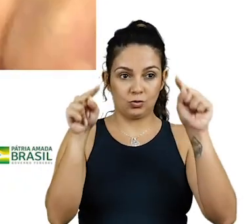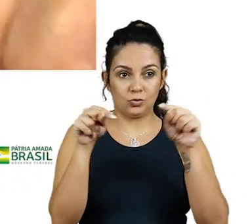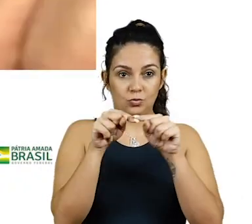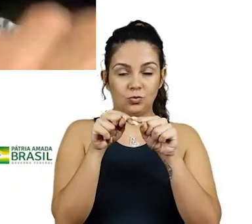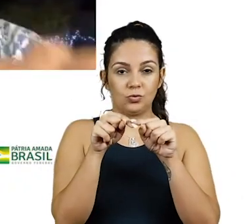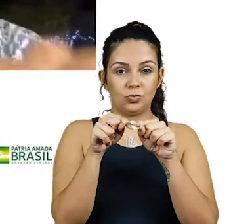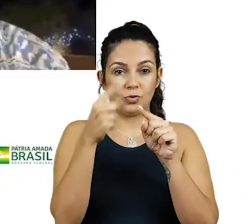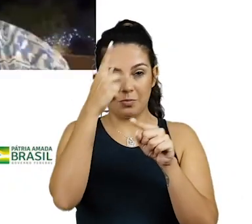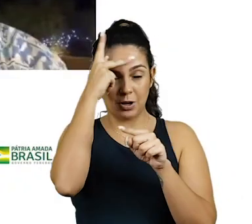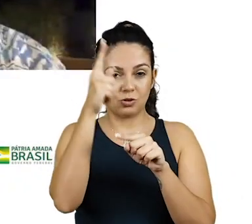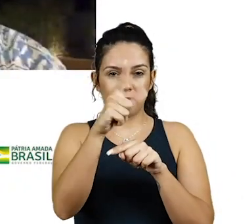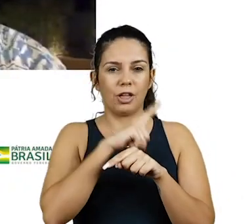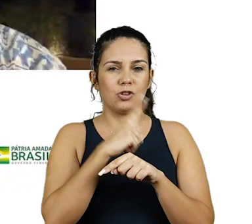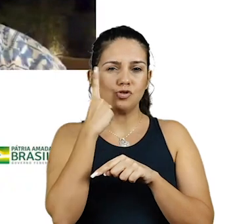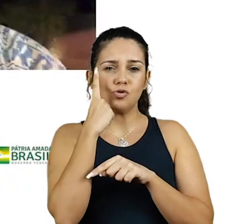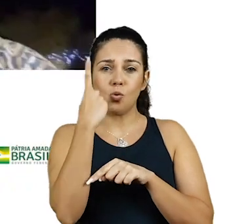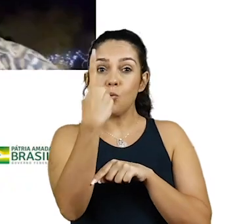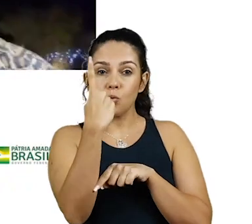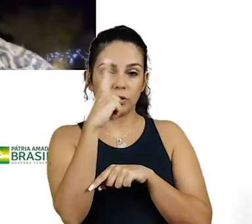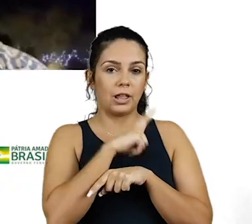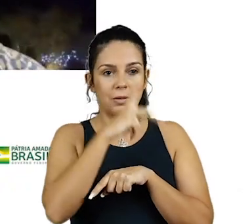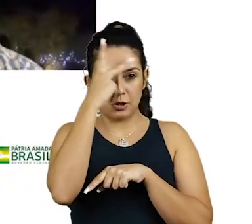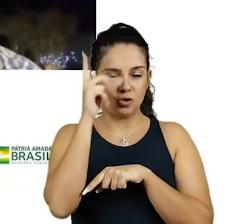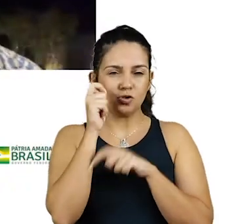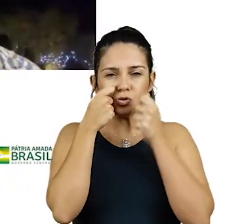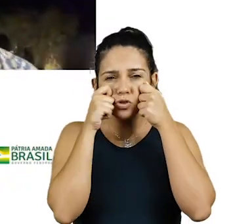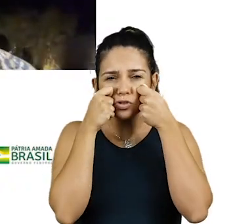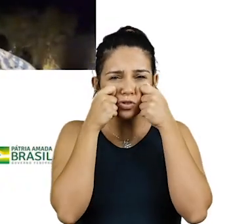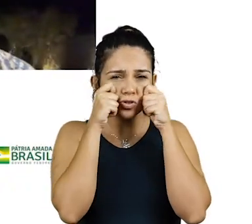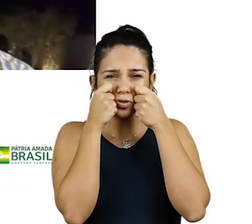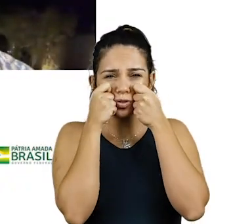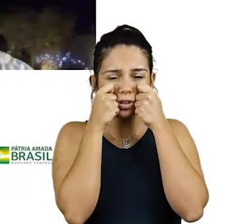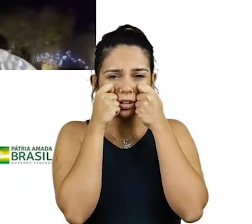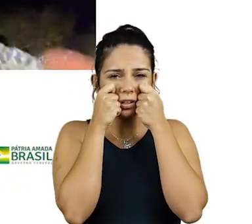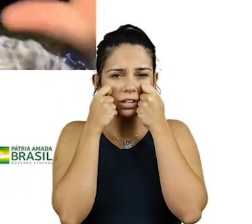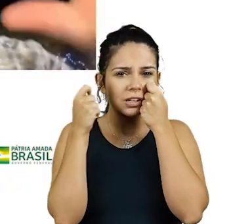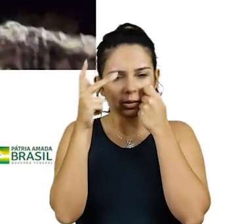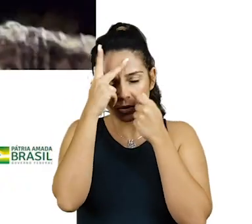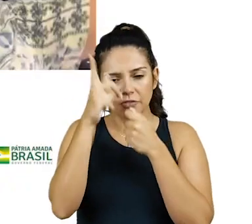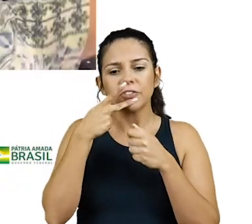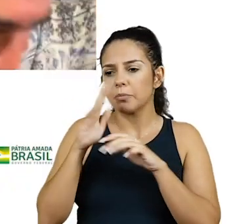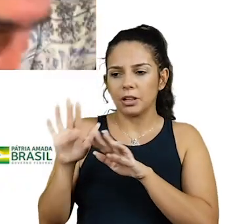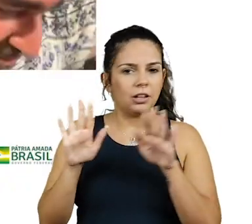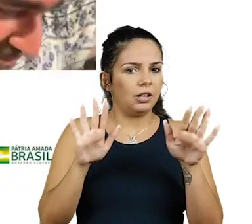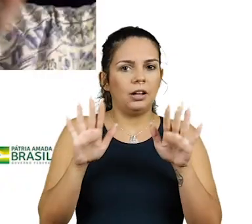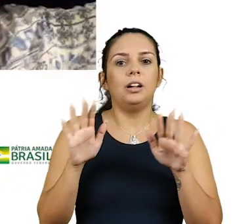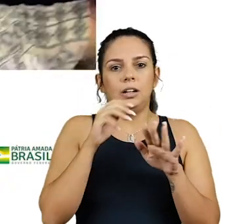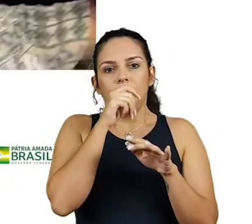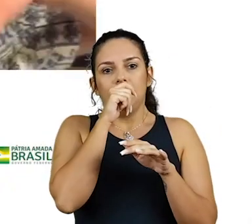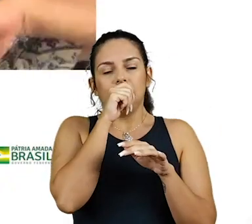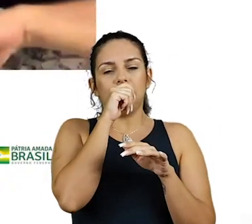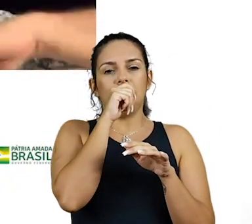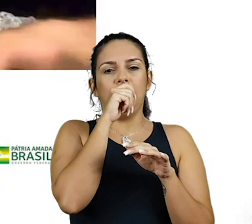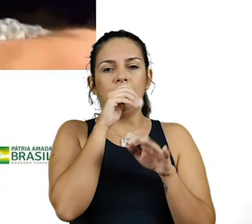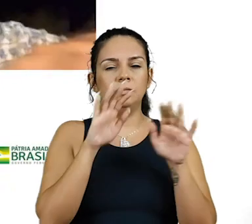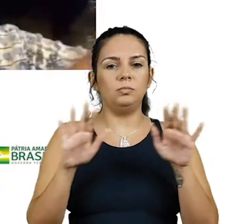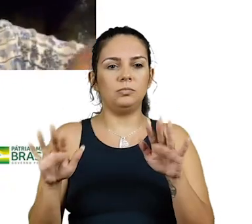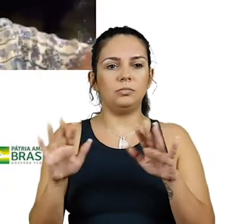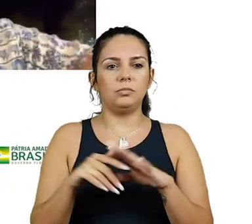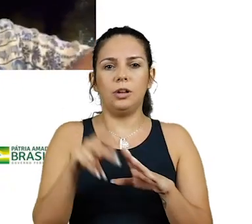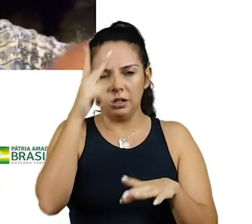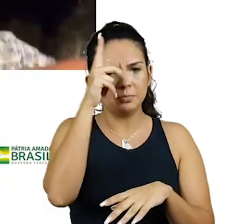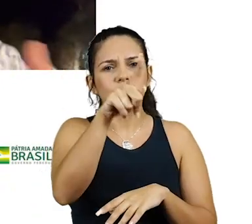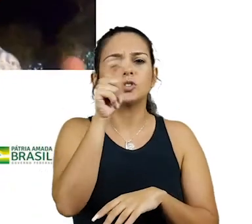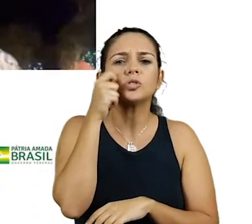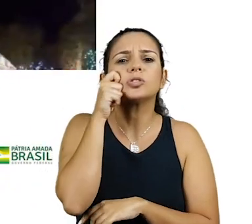daqueles quadradinhos tem uma pessoa chorando. E aí alguém fala assim, peraí, gente, peraí. Quem é